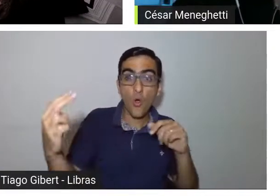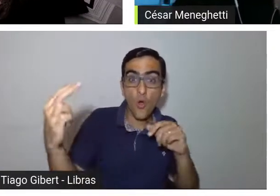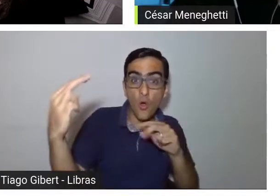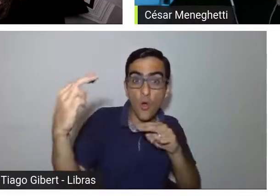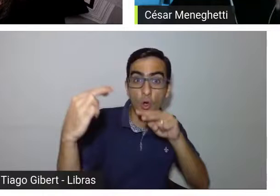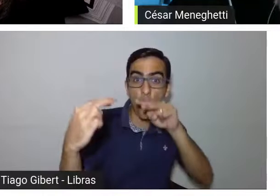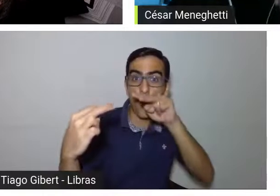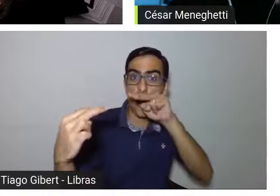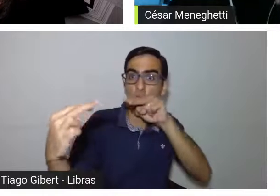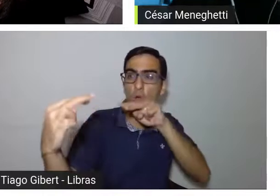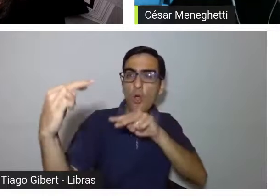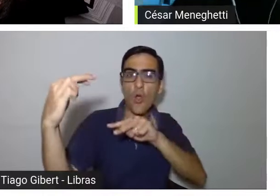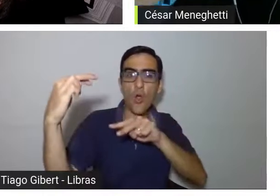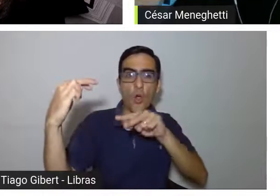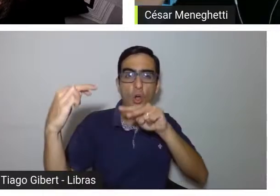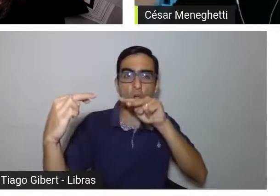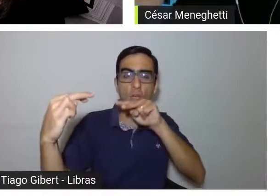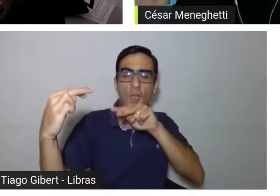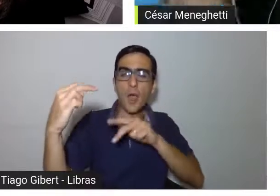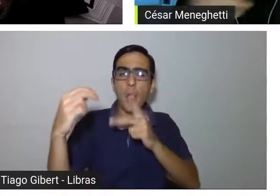olhava com um pouco de